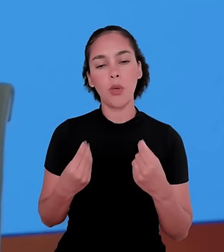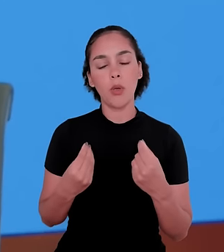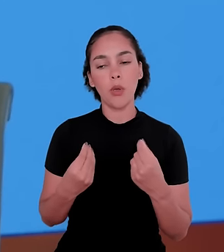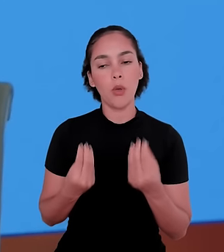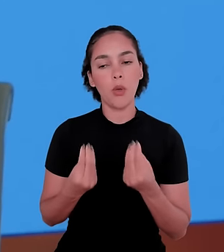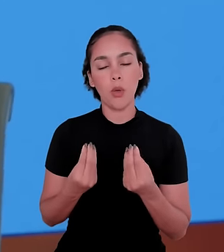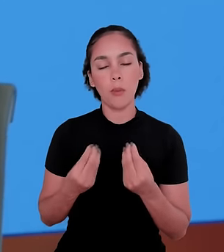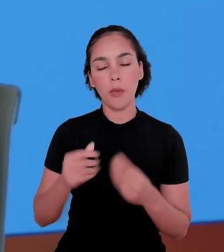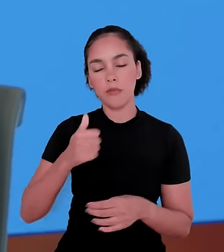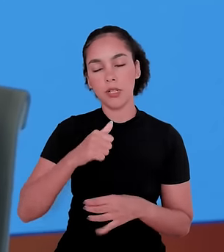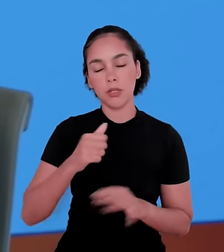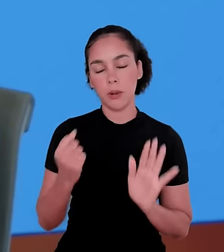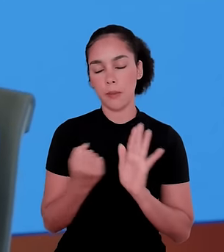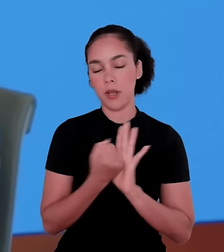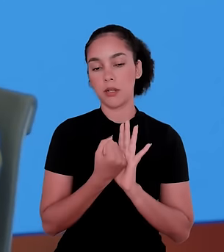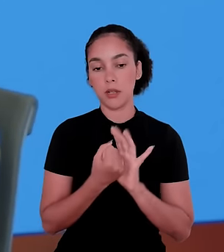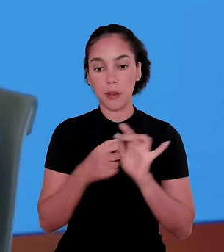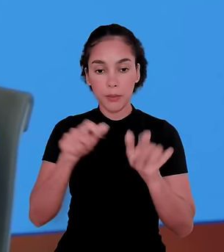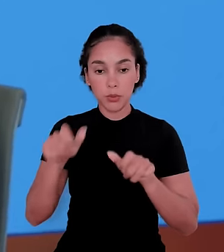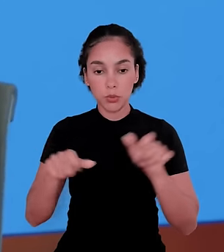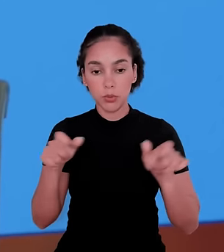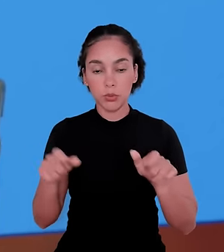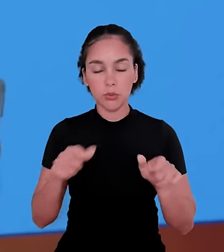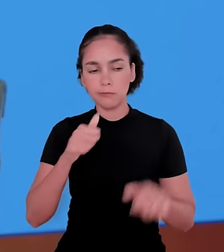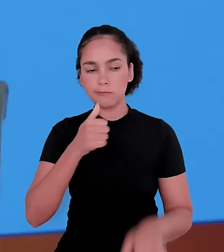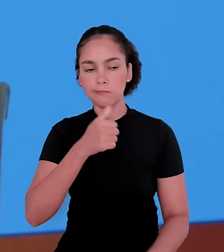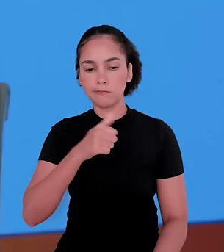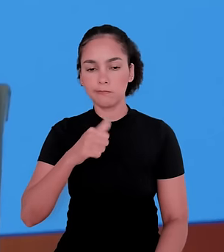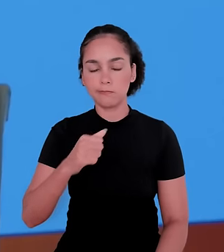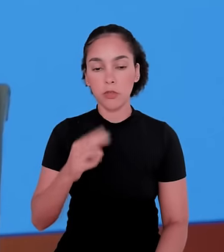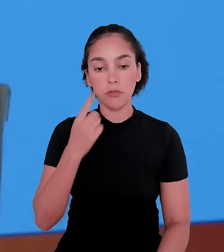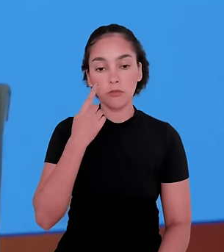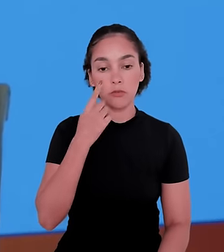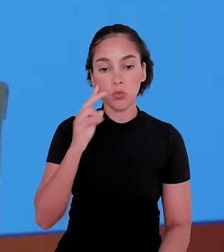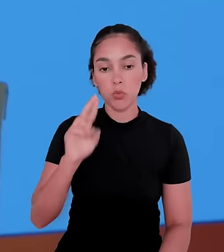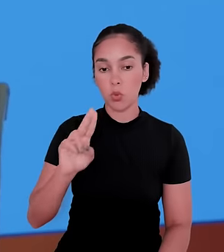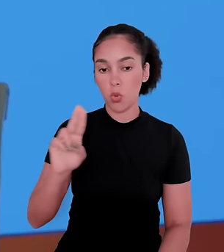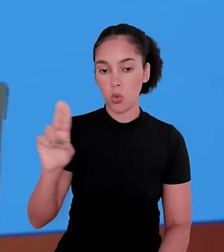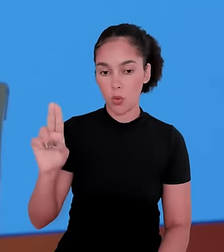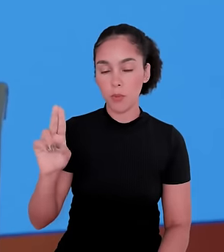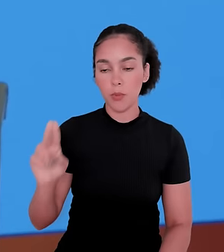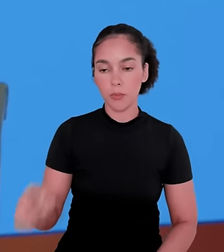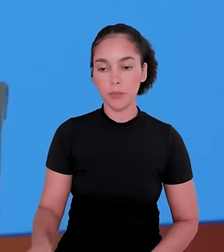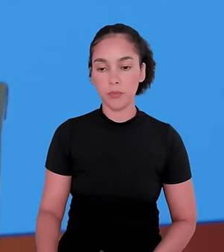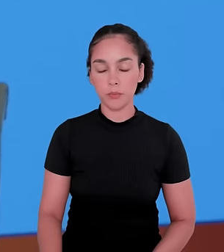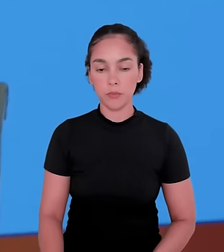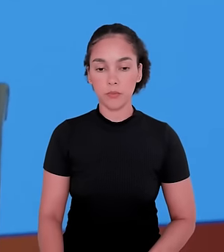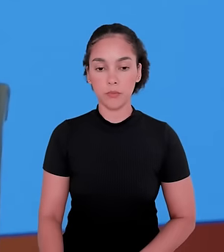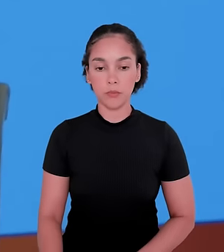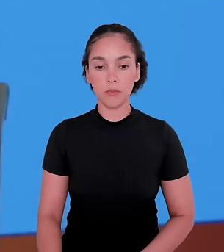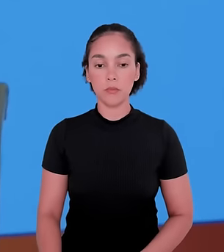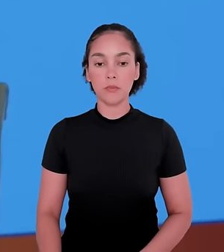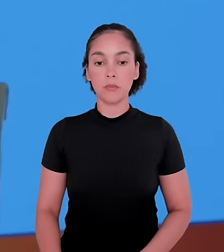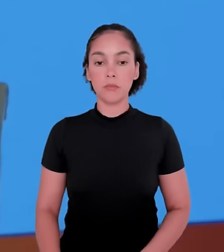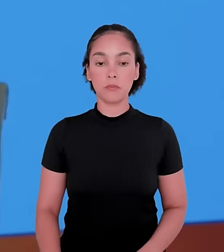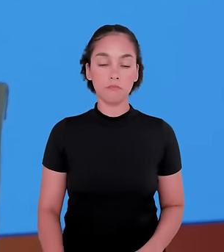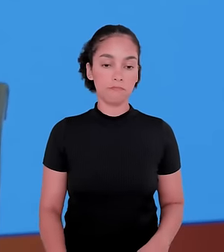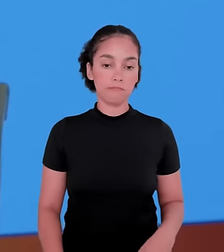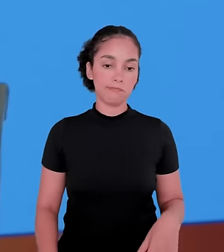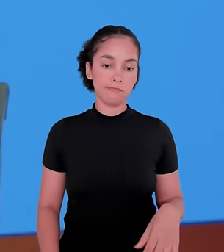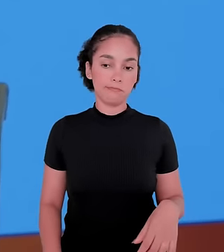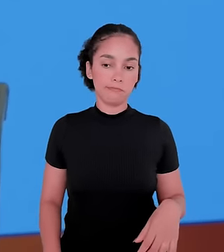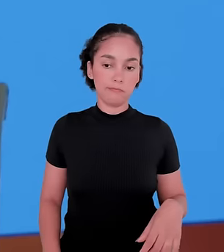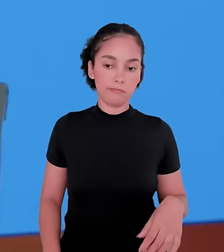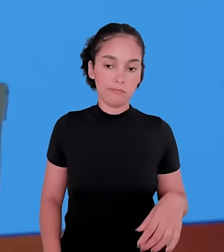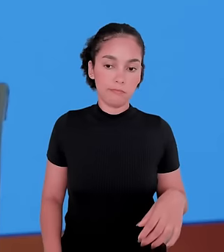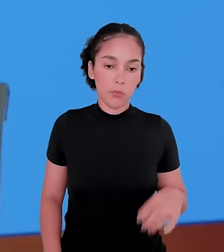as os examinadores eles vão olhar aquele nome que você tá pegando aqui a questão que tenha nominativo ou que seja mista que é mais